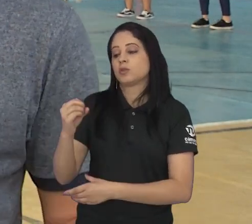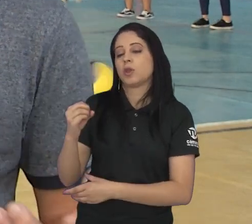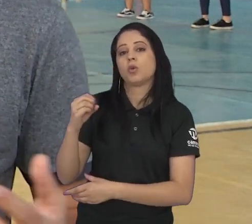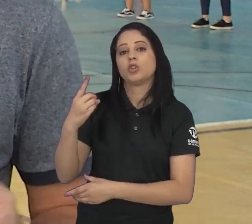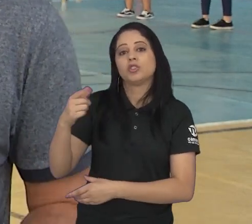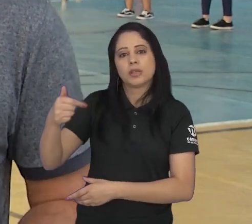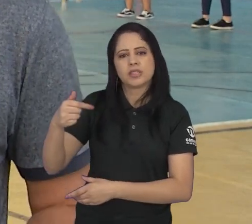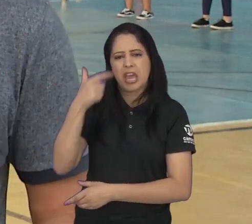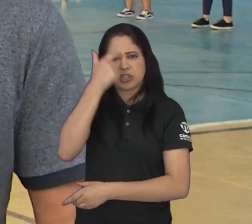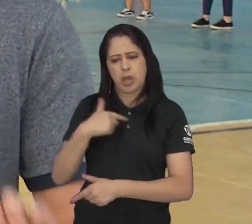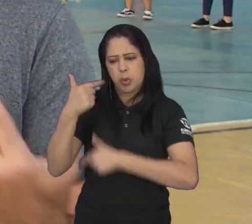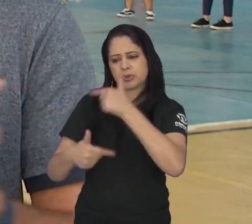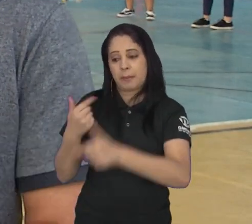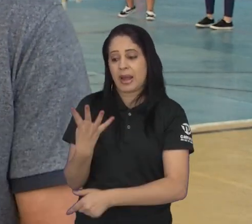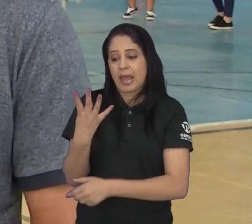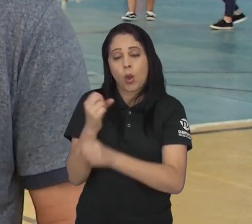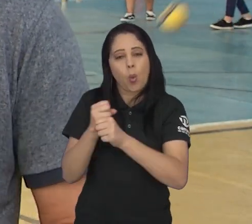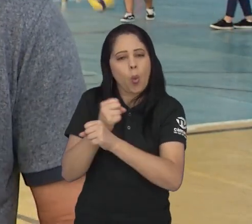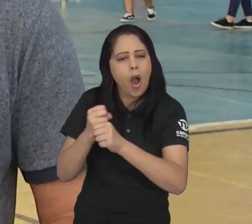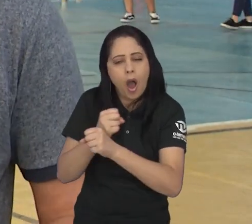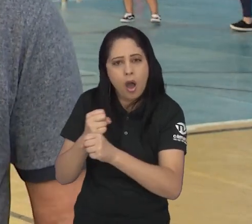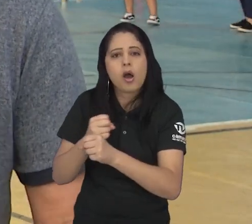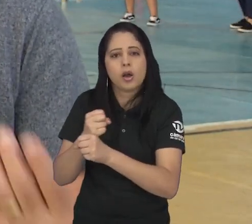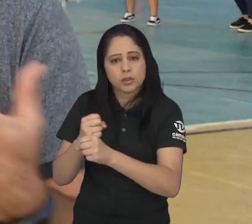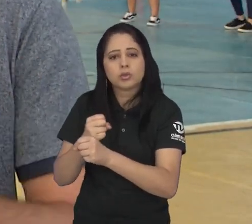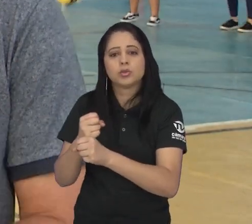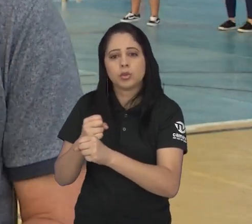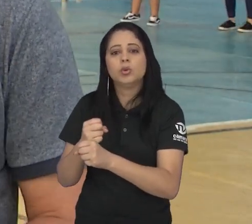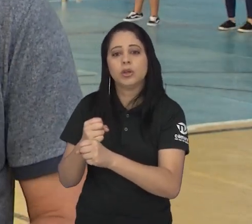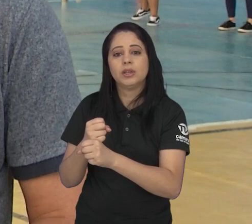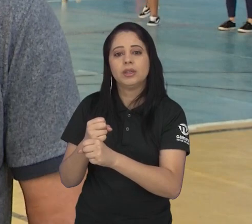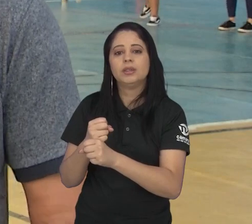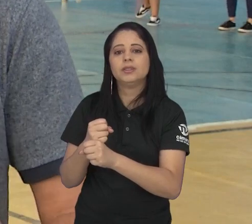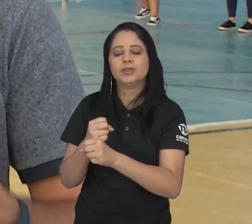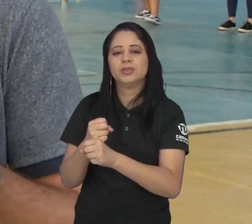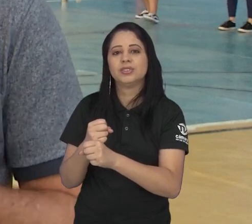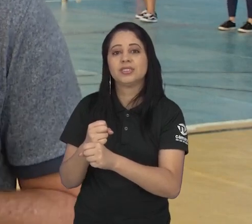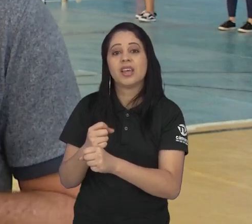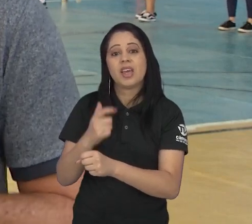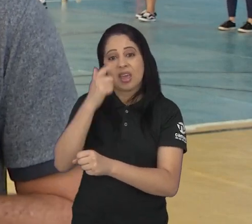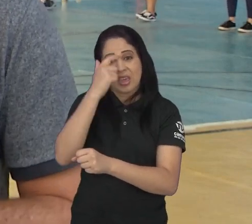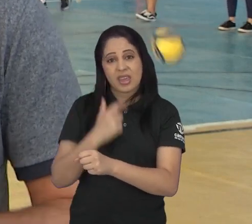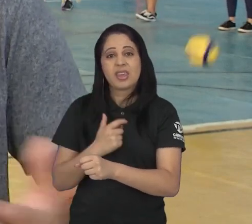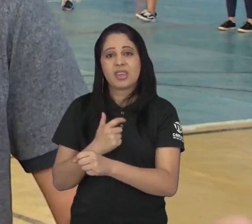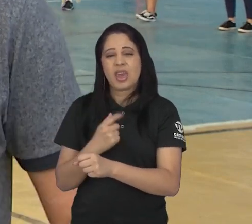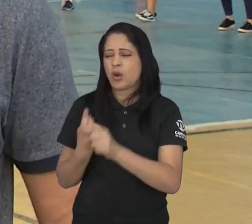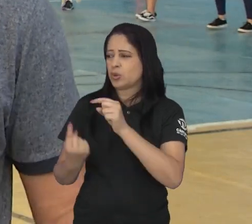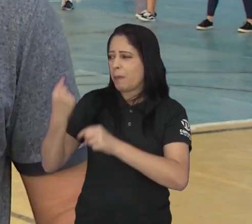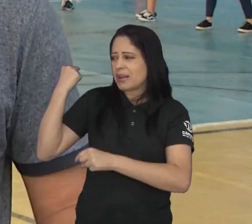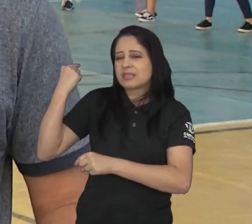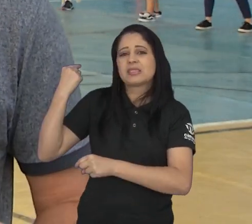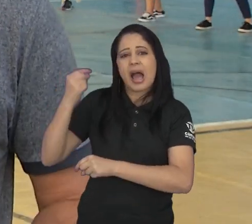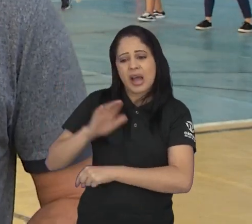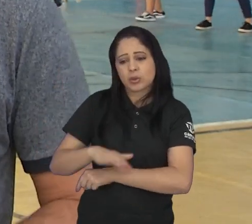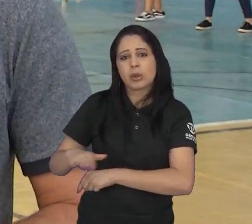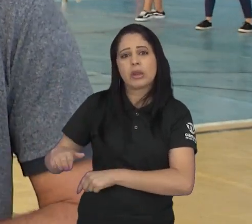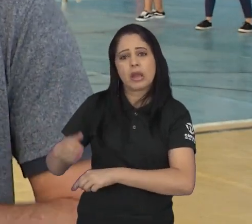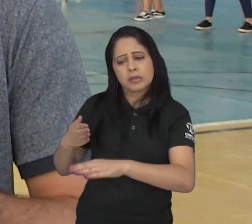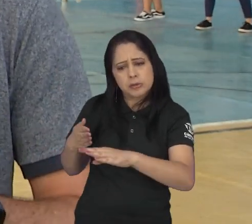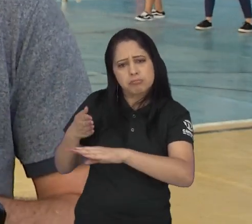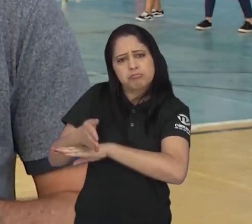foram quatro anos trabalhando lá desenvolvendo esse projeto que é um projeto muito parecido com o projeto que eu participei na minha infância